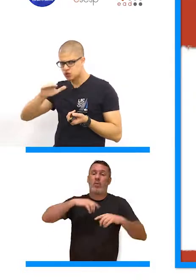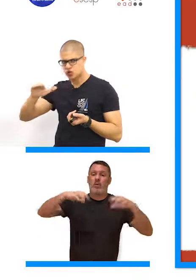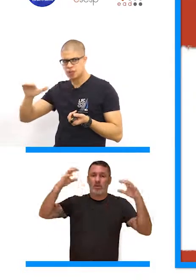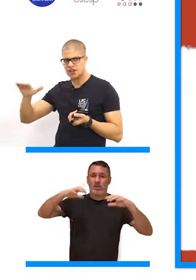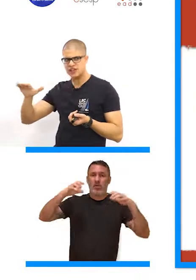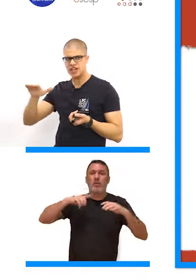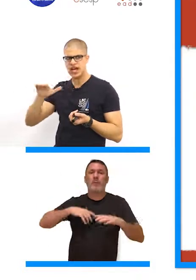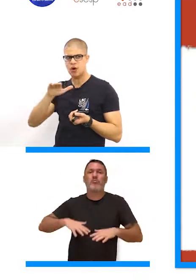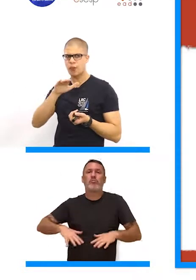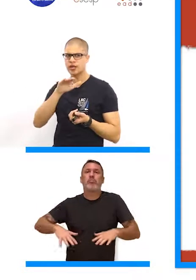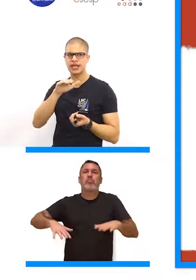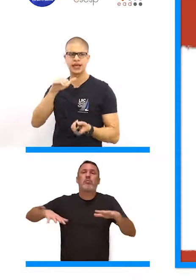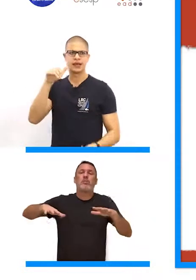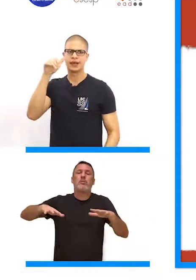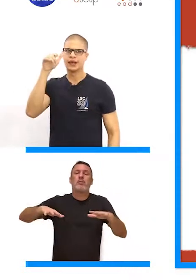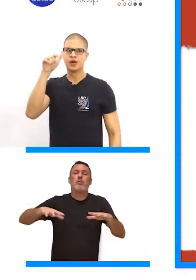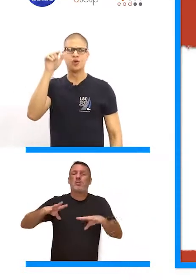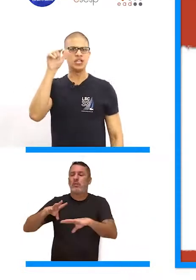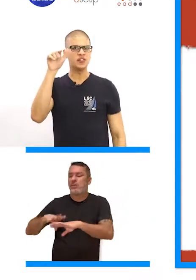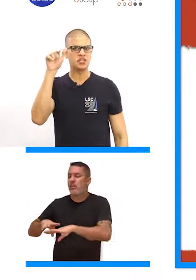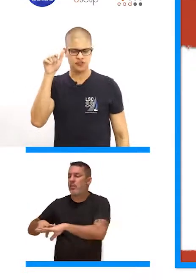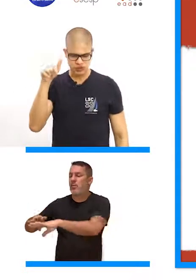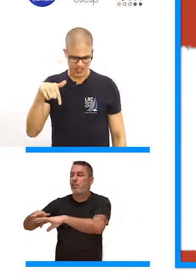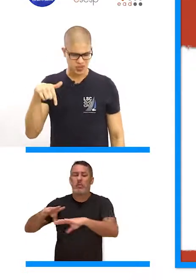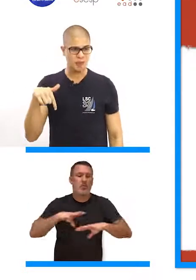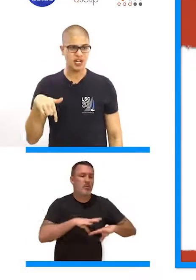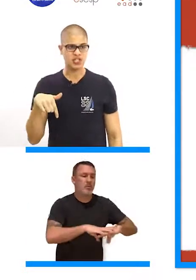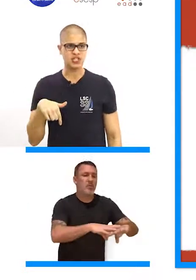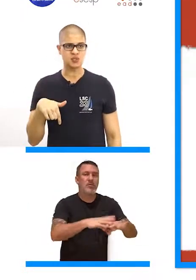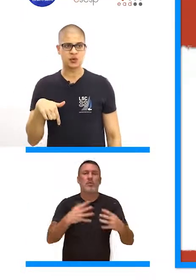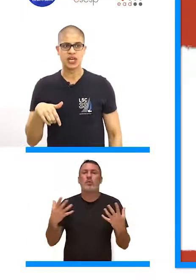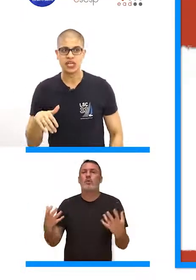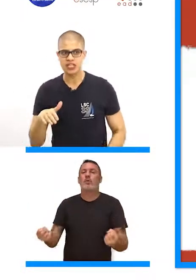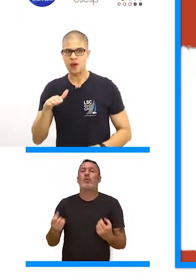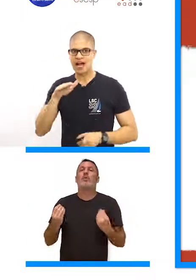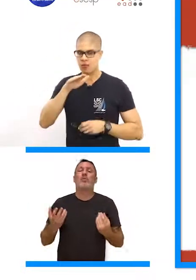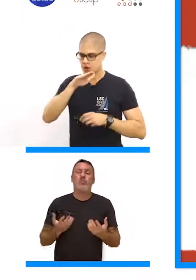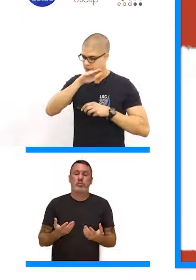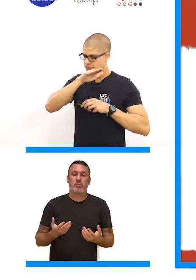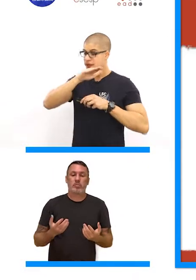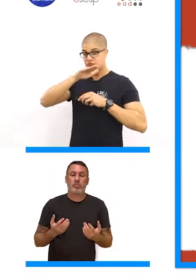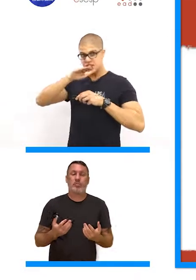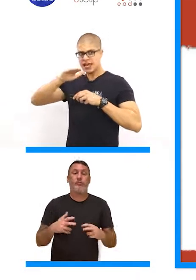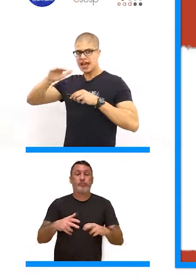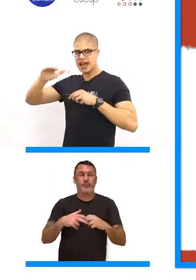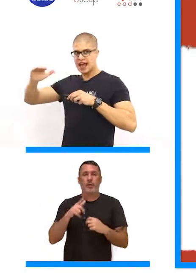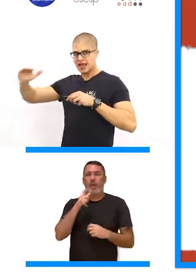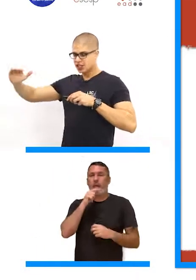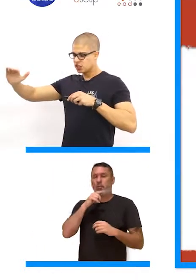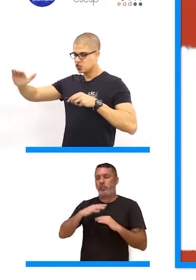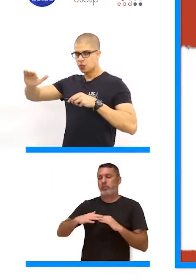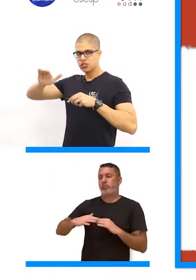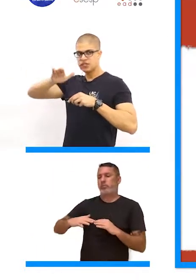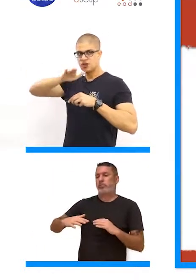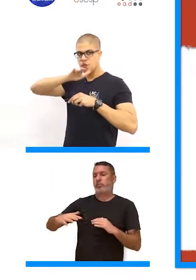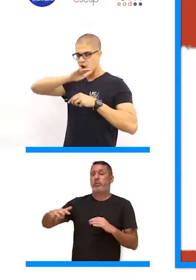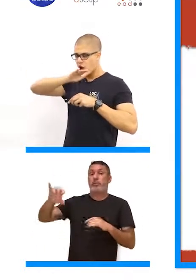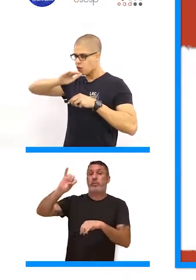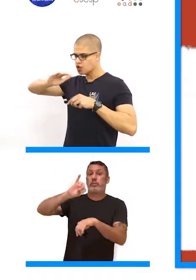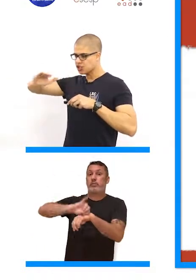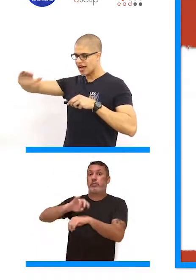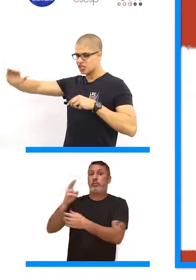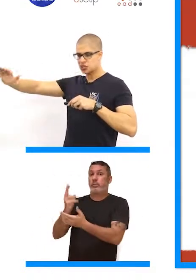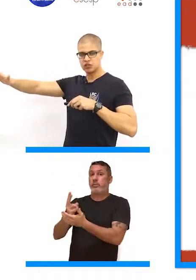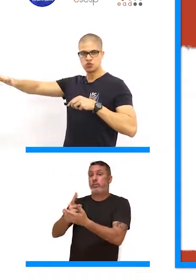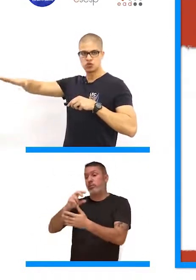no nível superficial. Por quê? O nível de infiltração é baixíssimo, então a água ficará disponível em